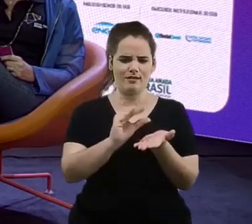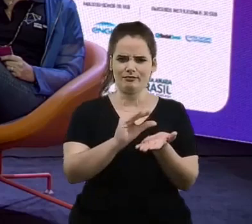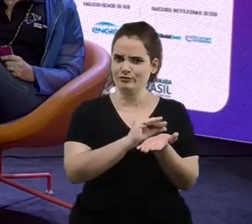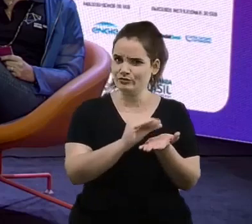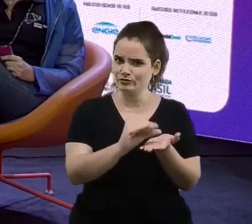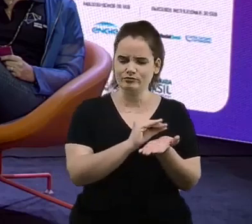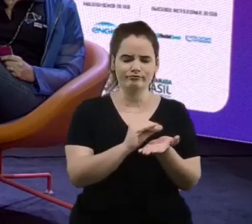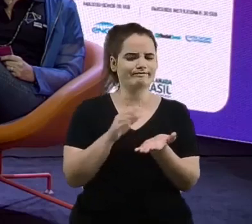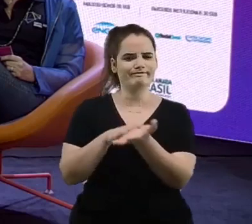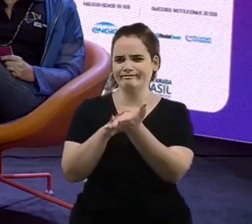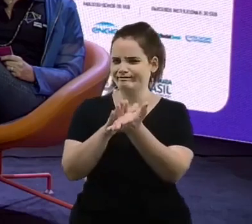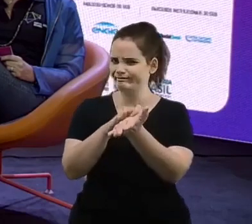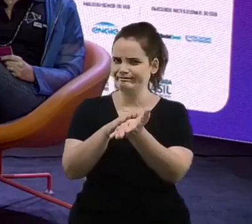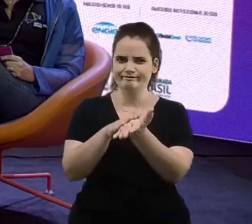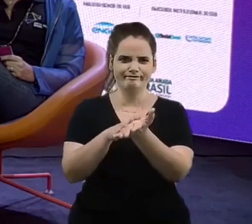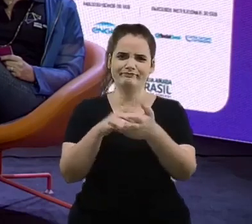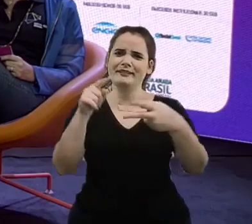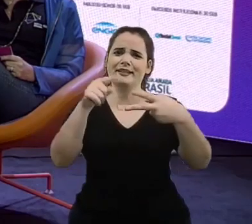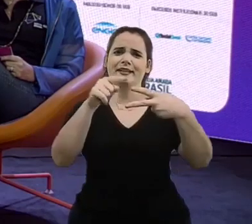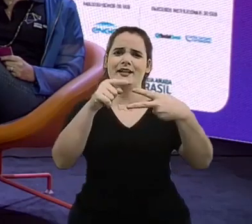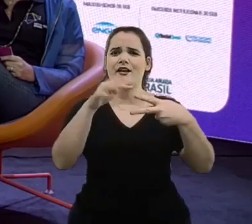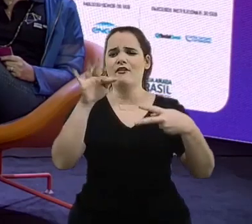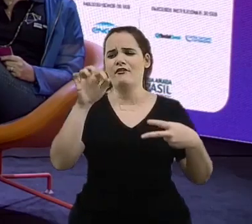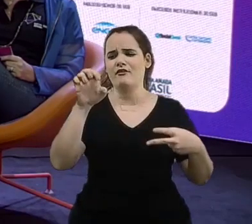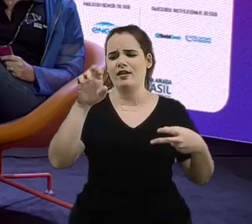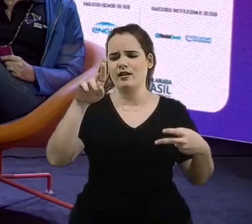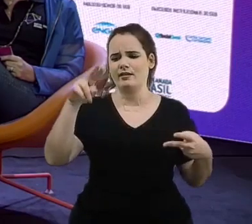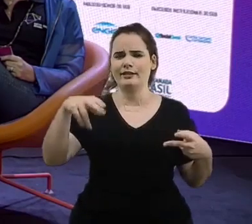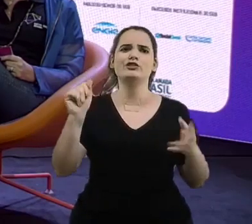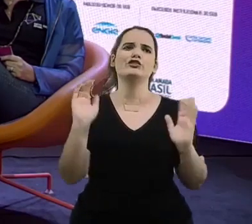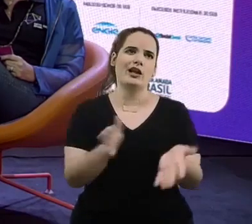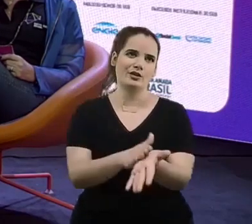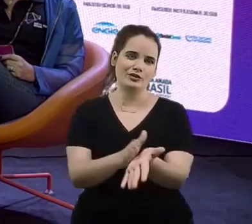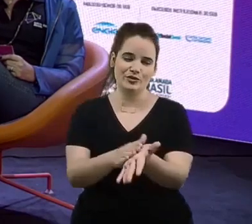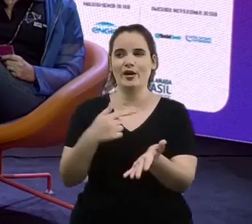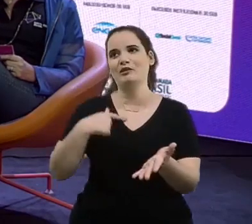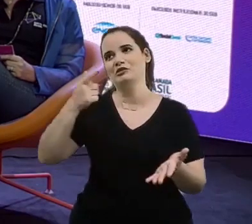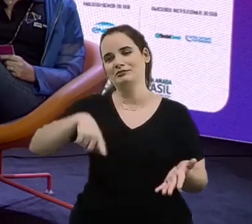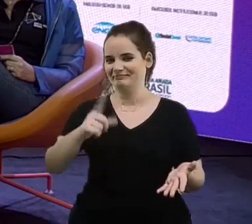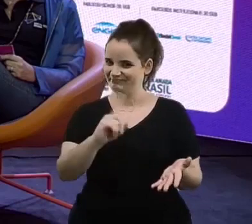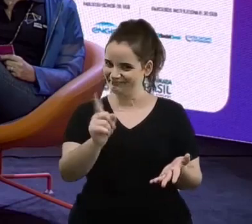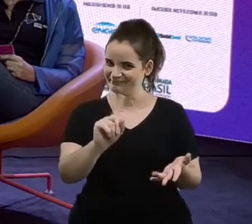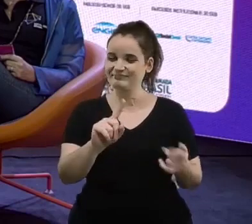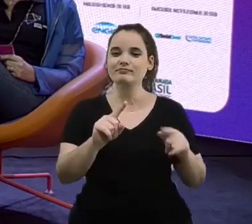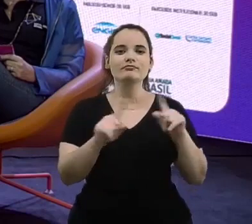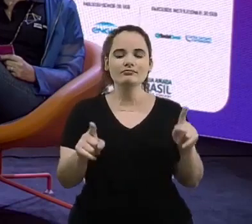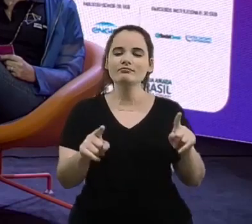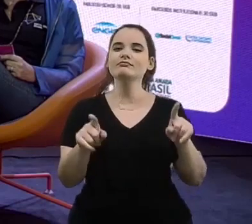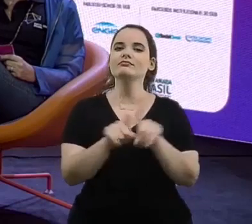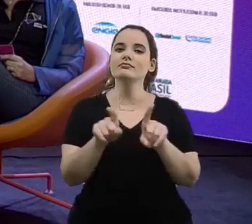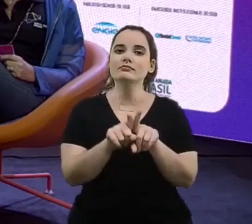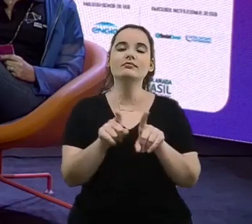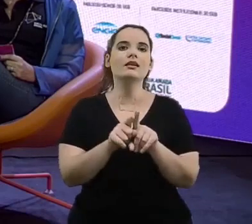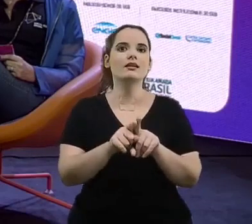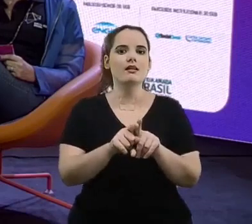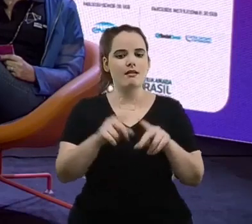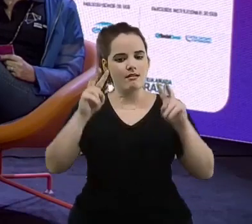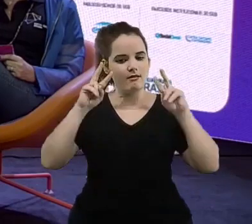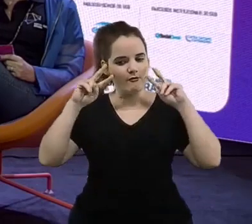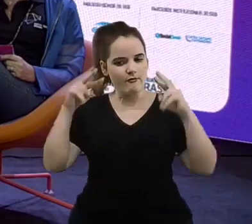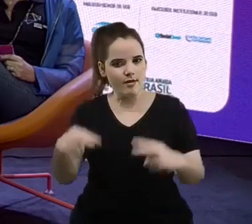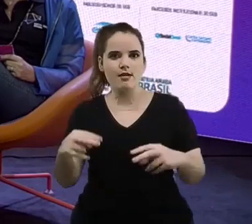vai chegar nesse impacto, né? Então, isso foi uma coisa que me chamou muita atenção. E eu fiquei aqui pensando, né? Eu fui secretária de trabalho.